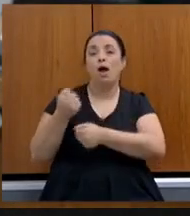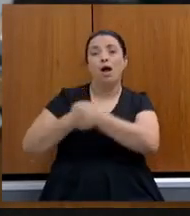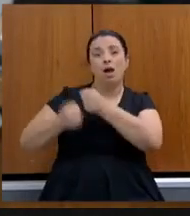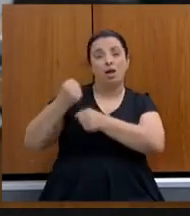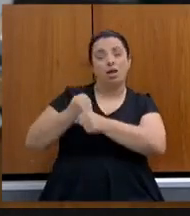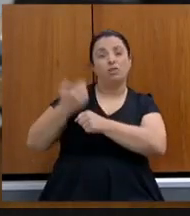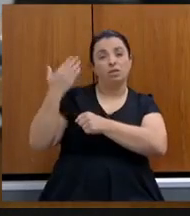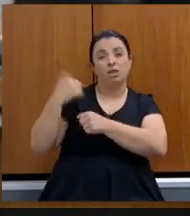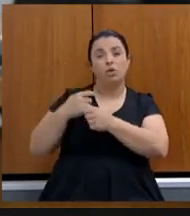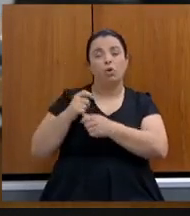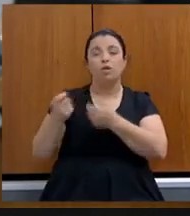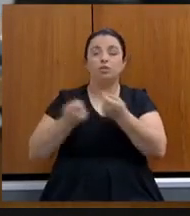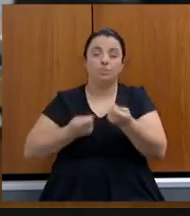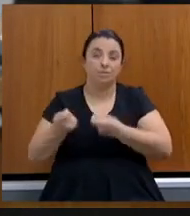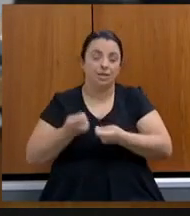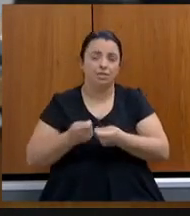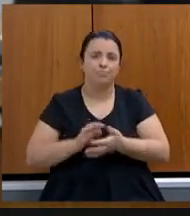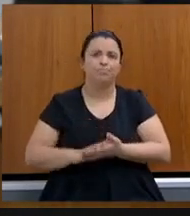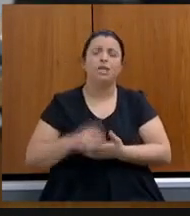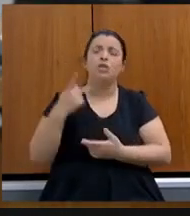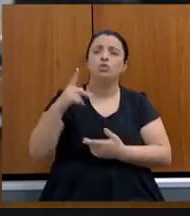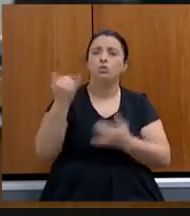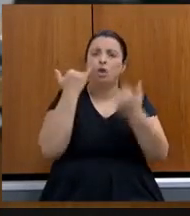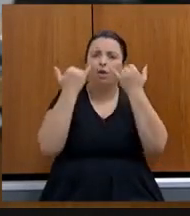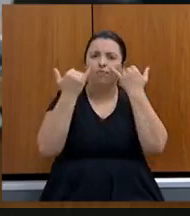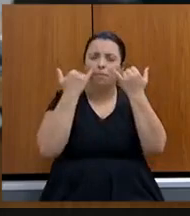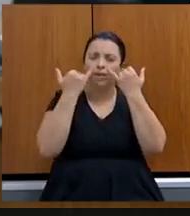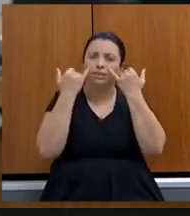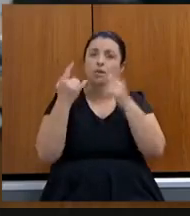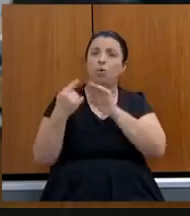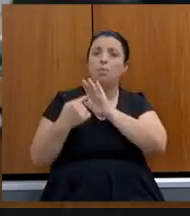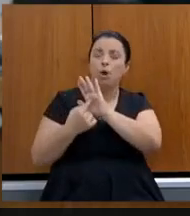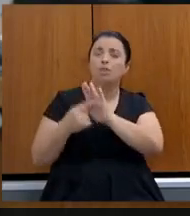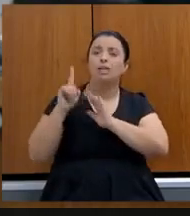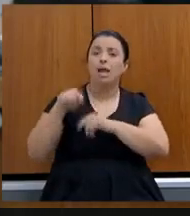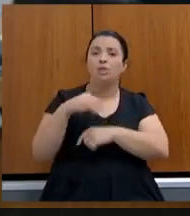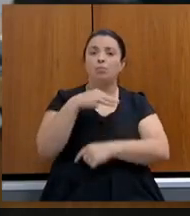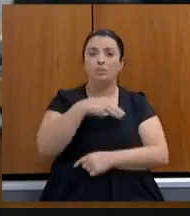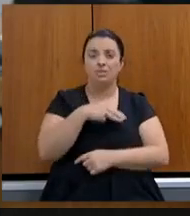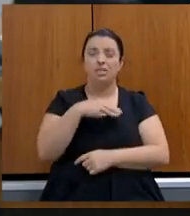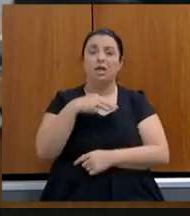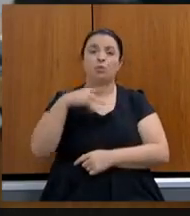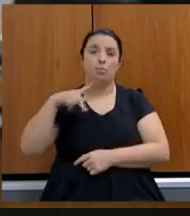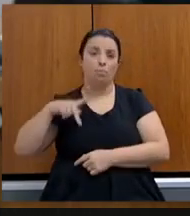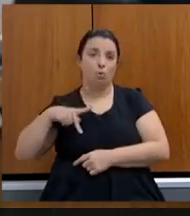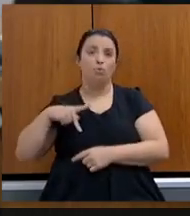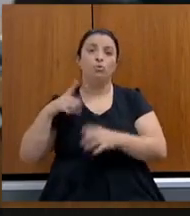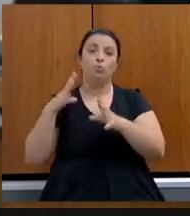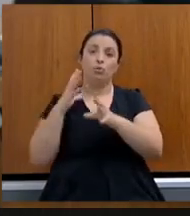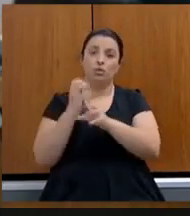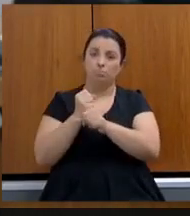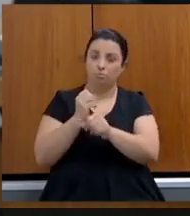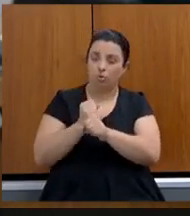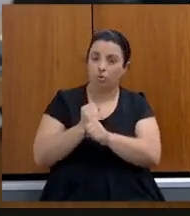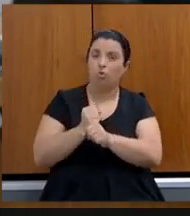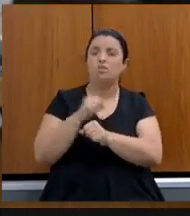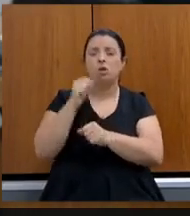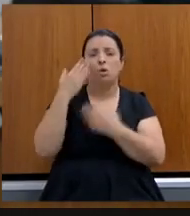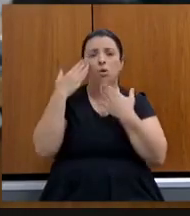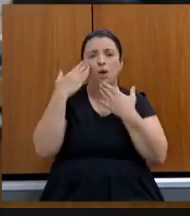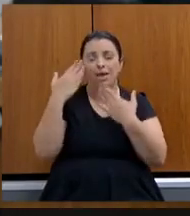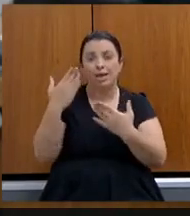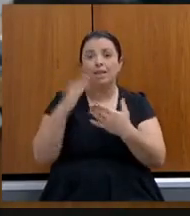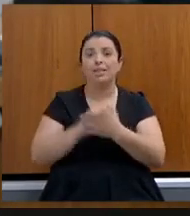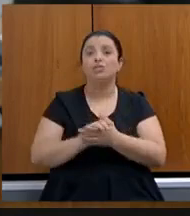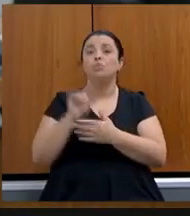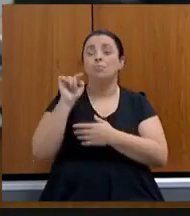esse esses dados que a senhora traz tão dados do Ministério Público do Tribunal de Contas e agradeço muito trazer a menção a fonte